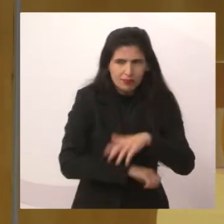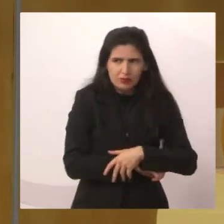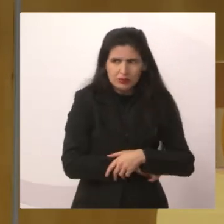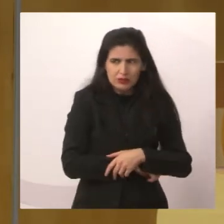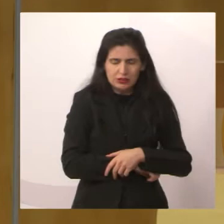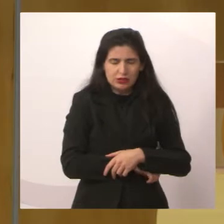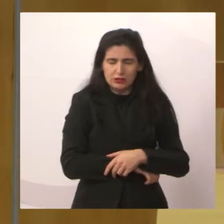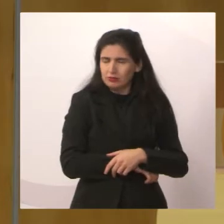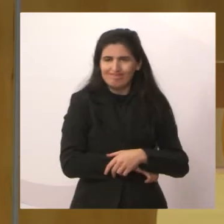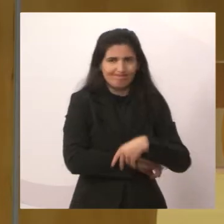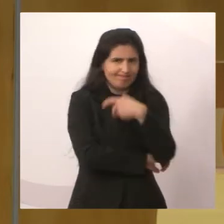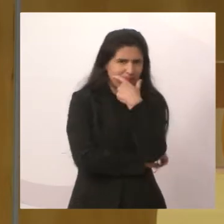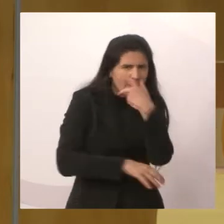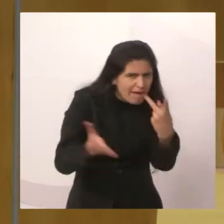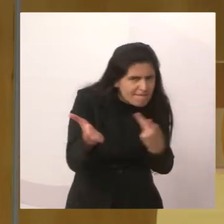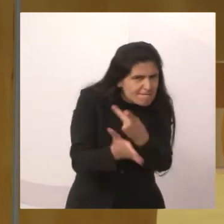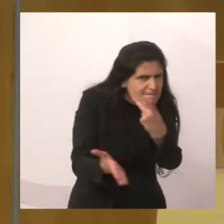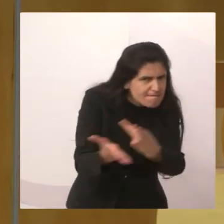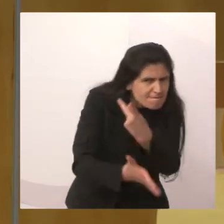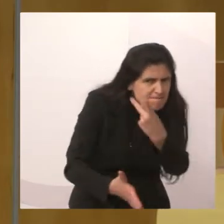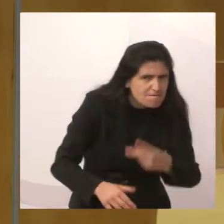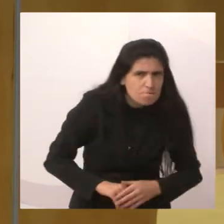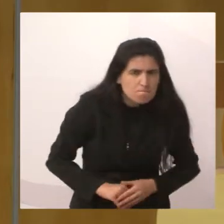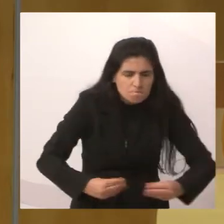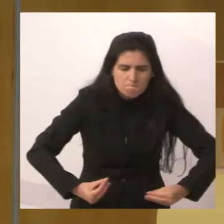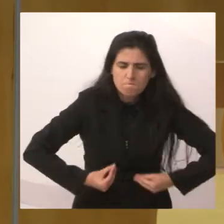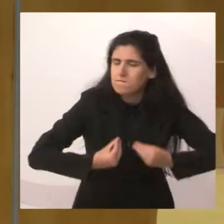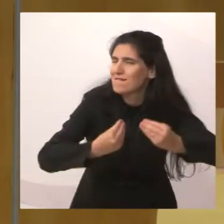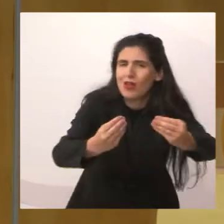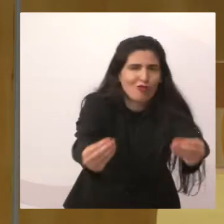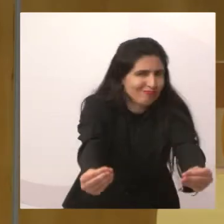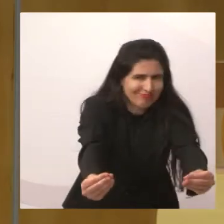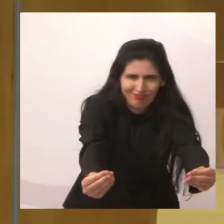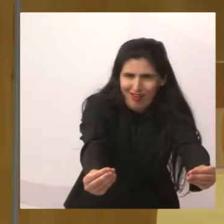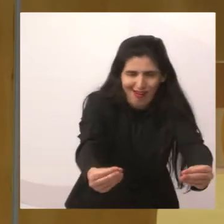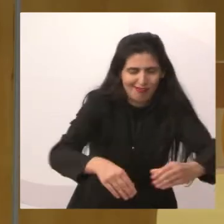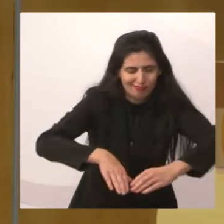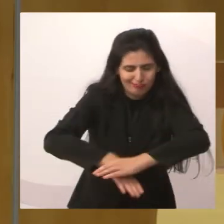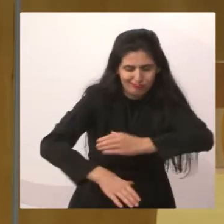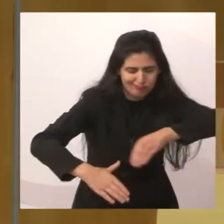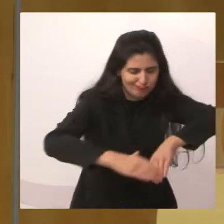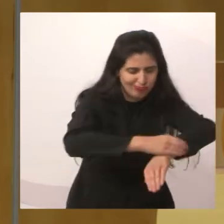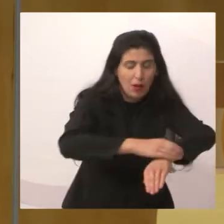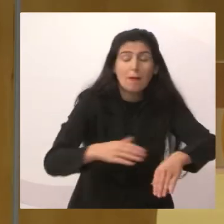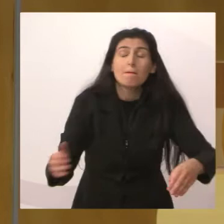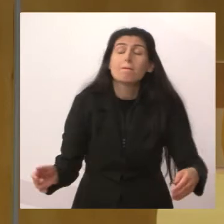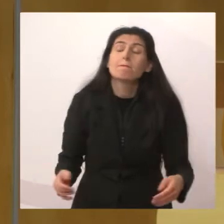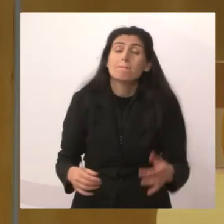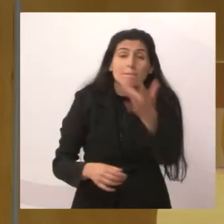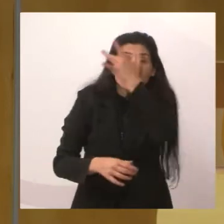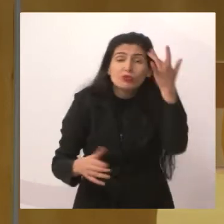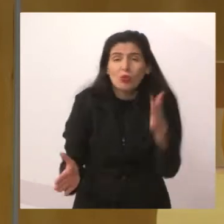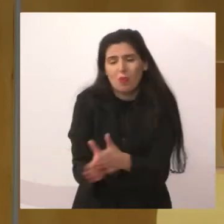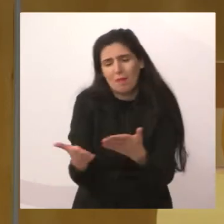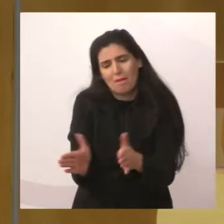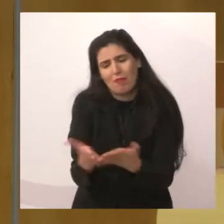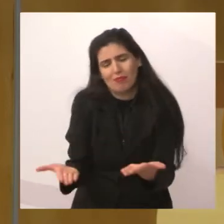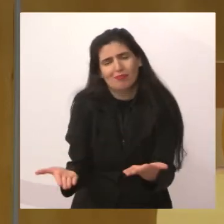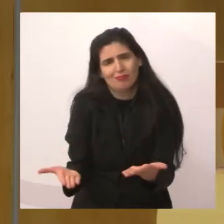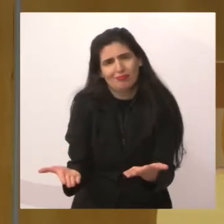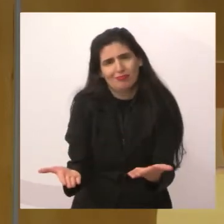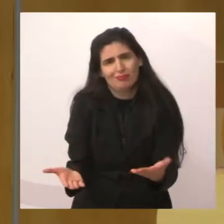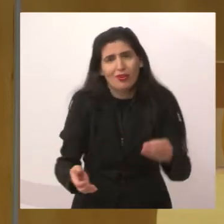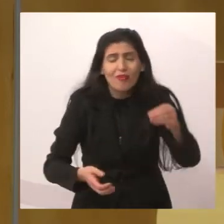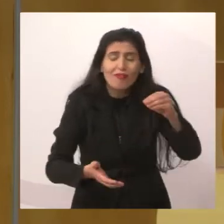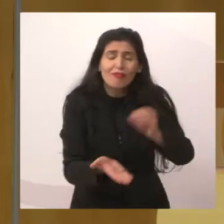não fornecer os tênis para as crianças mais carentes e que precisam desse tênisinho para ir para a escola no frio,